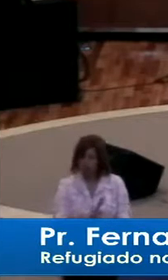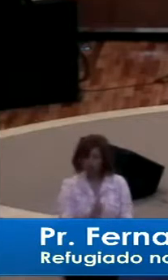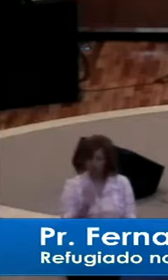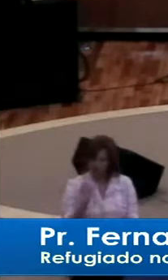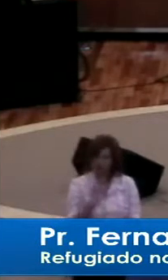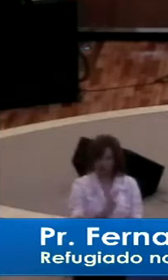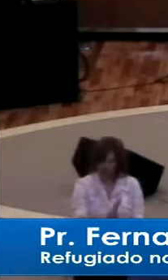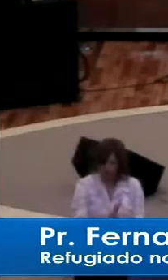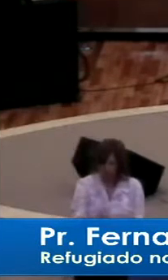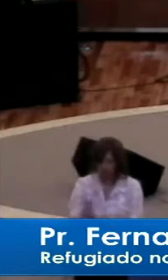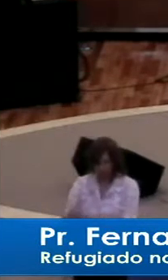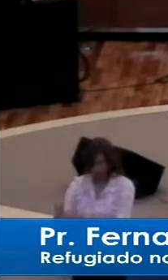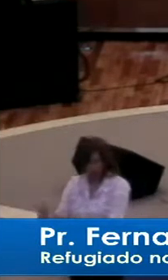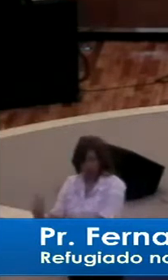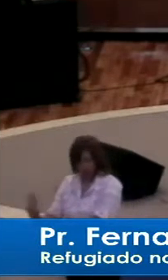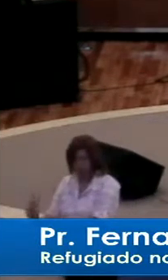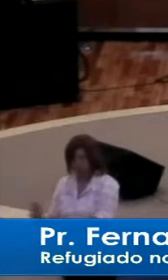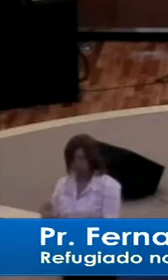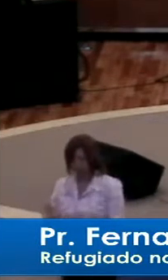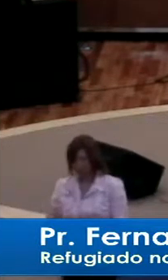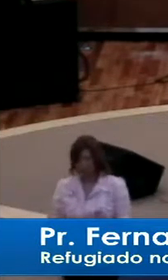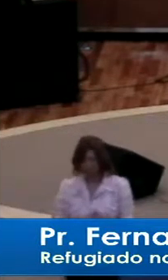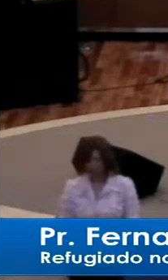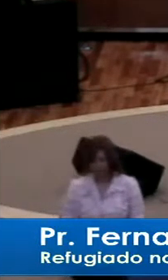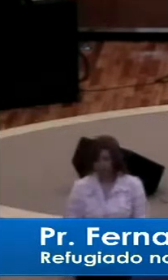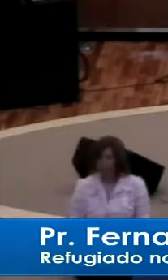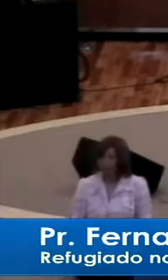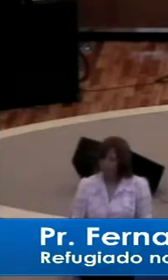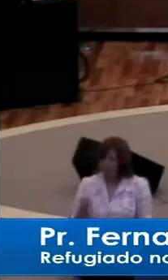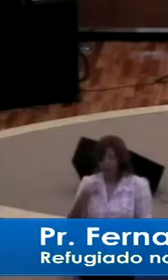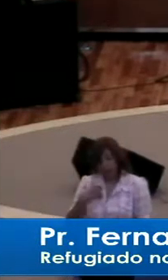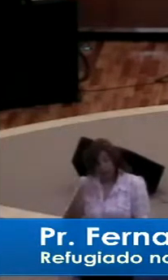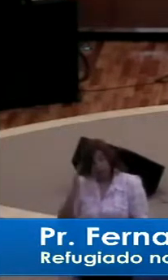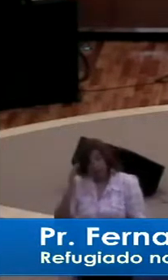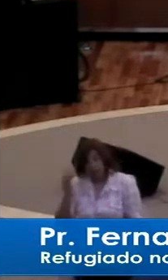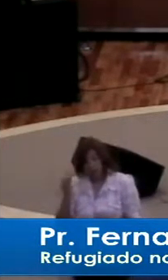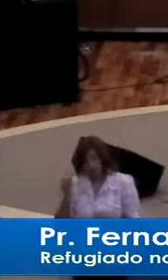José, vai para o Egito, porque eu estou no controle.